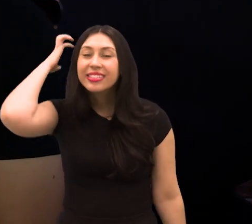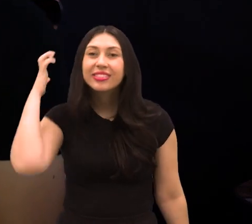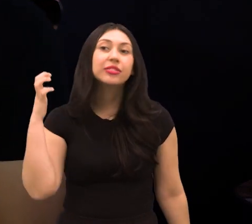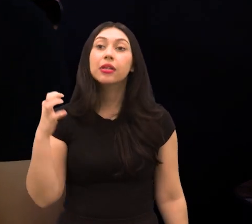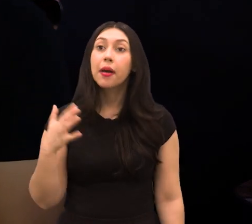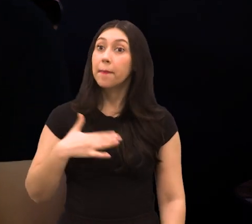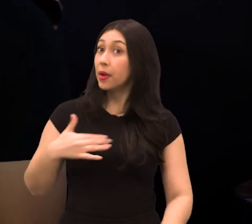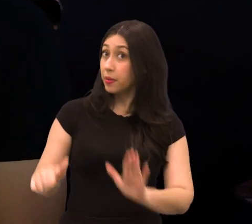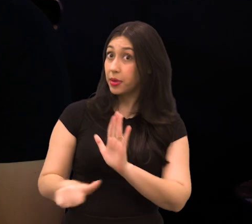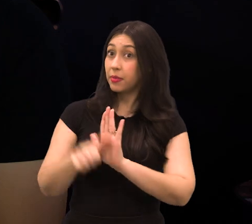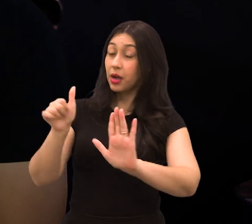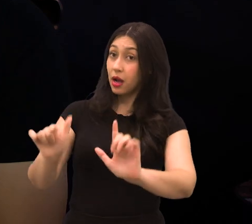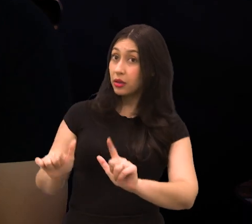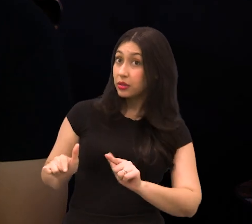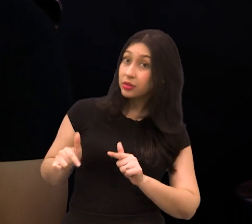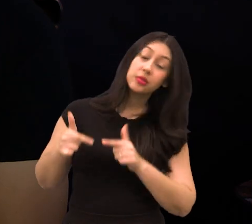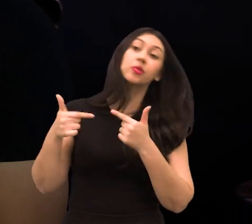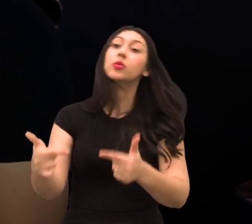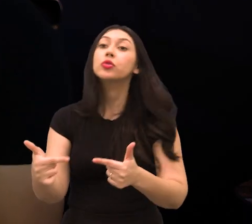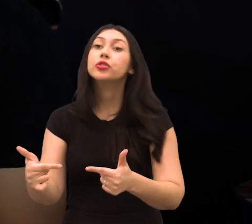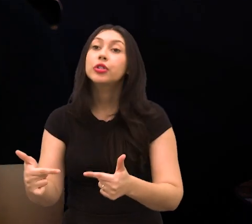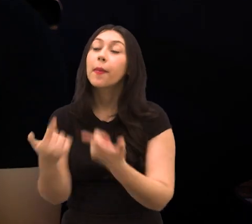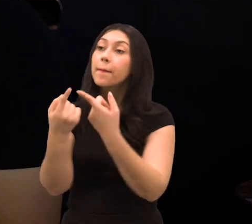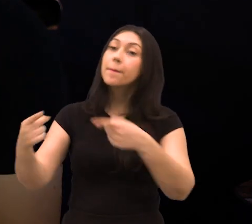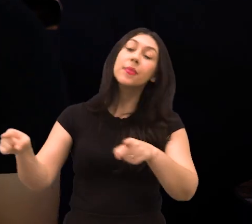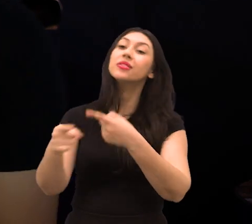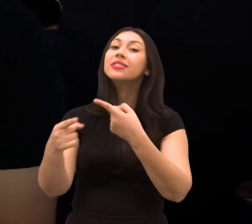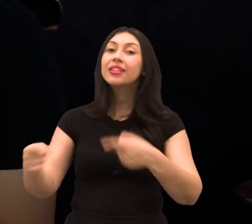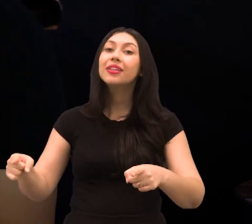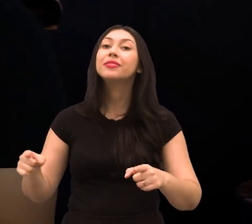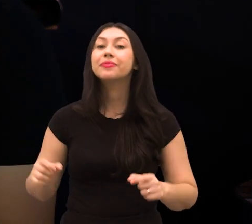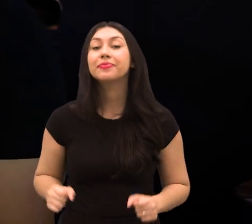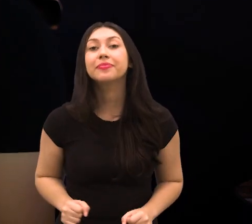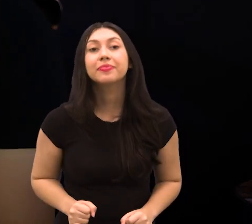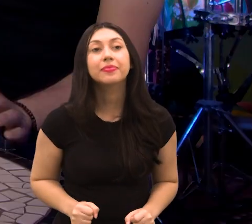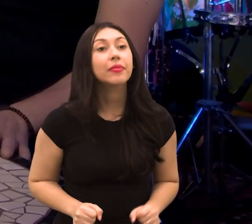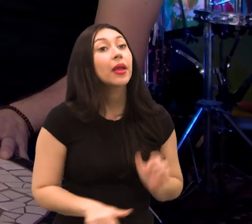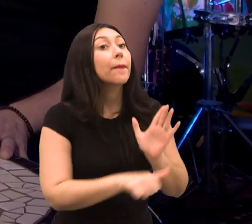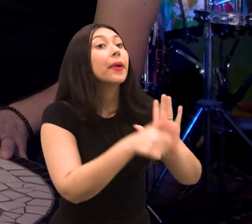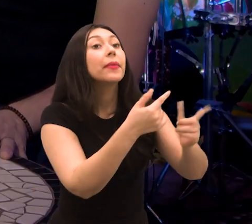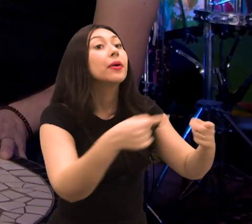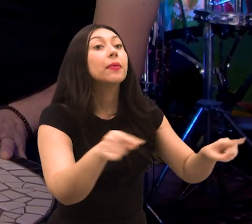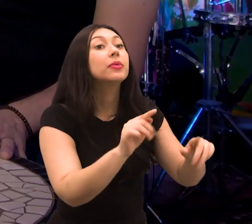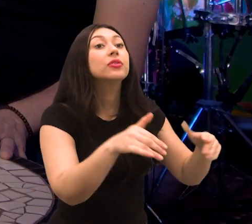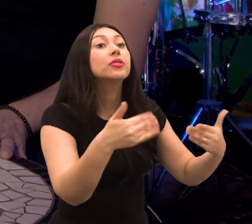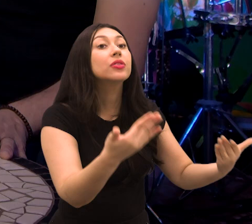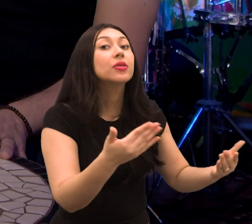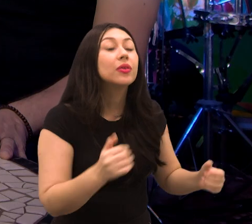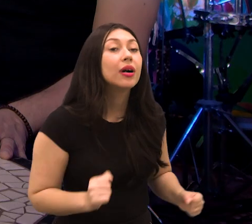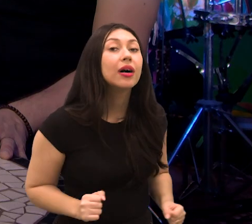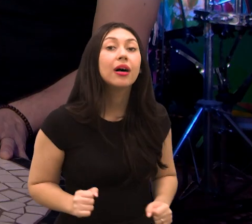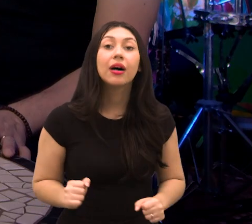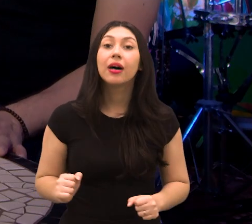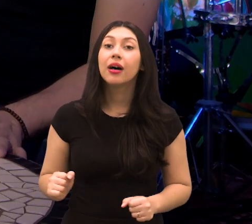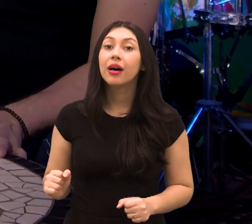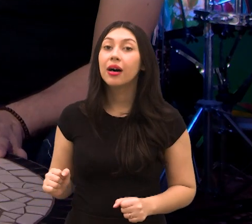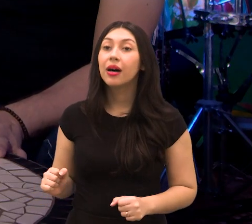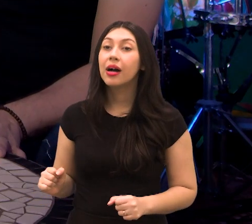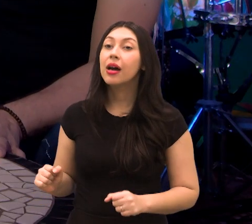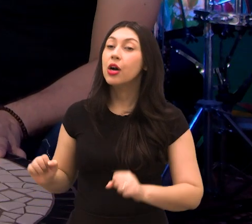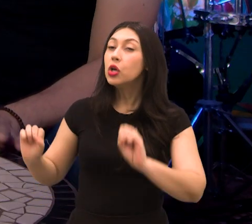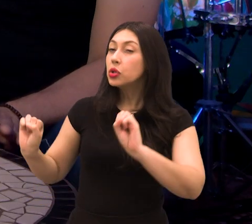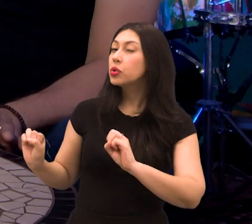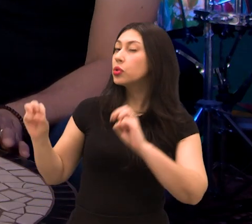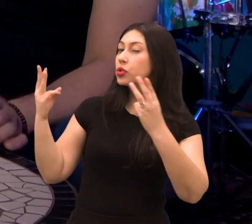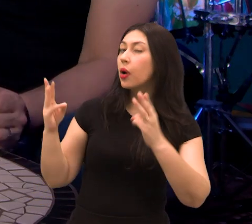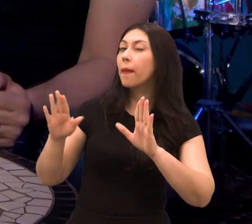primeira, assim, atitude musical, assim, foi Cazuza, né. Qual foi a primeira música que você cantou dele? Eu digo, faz